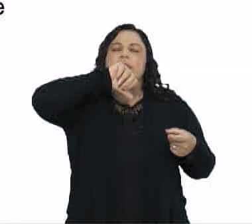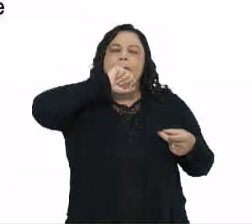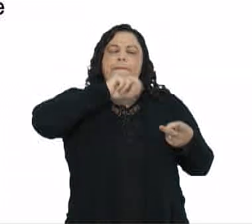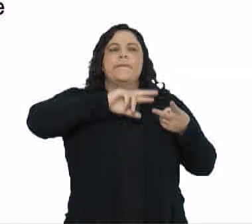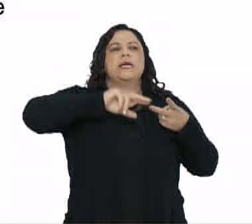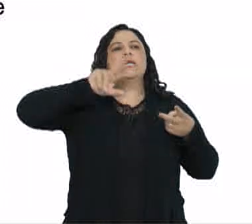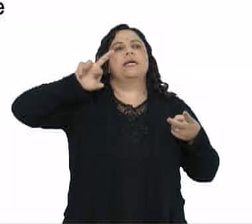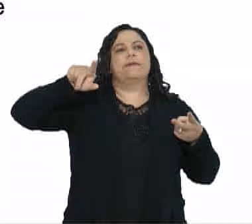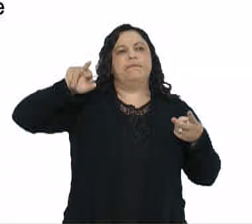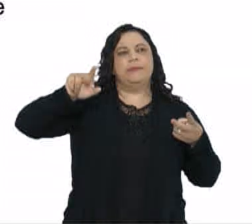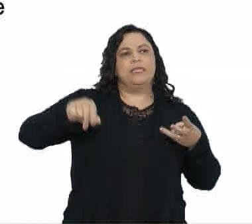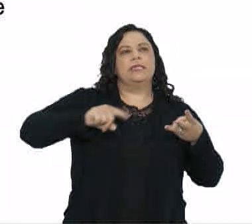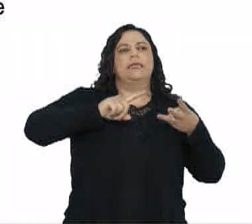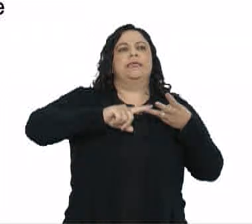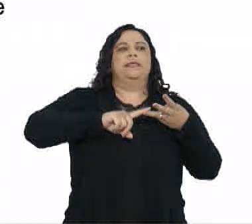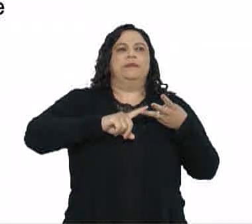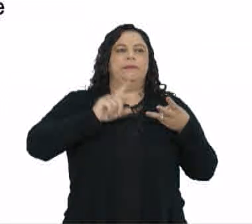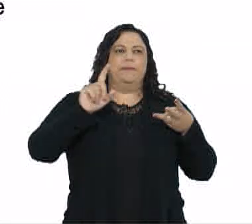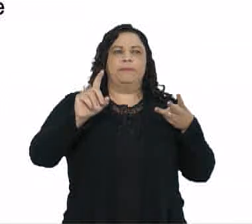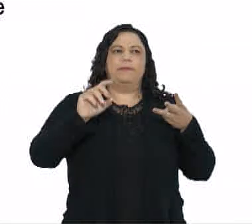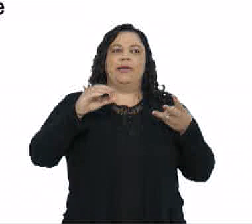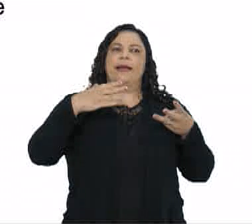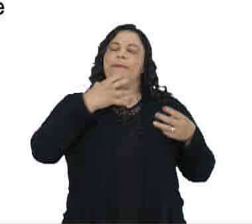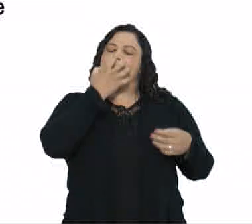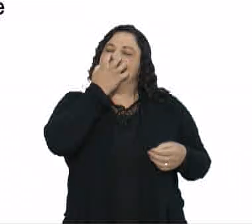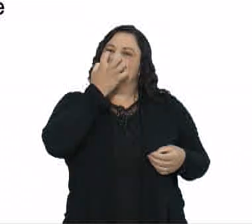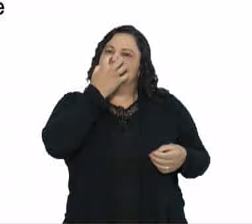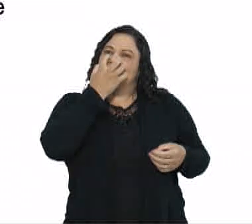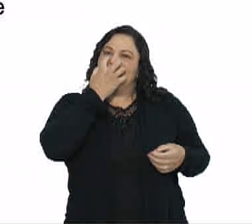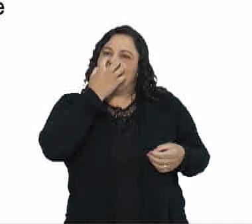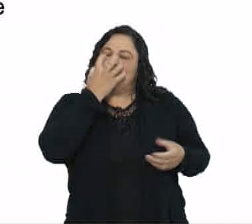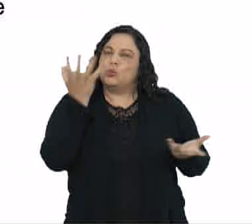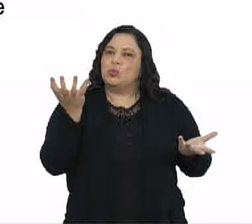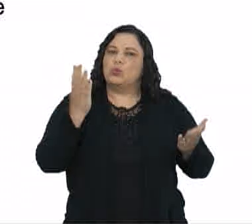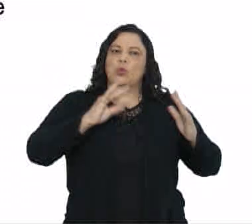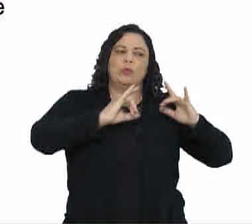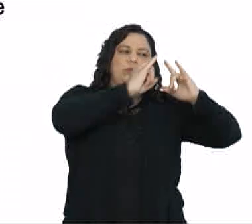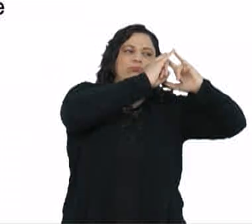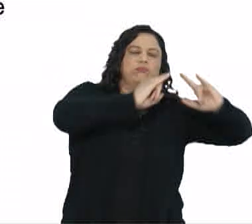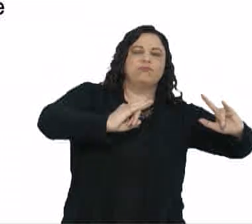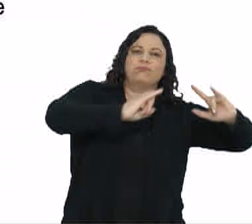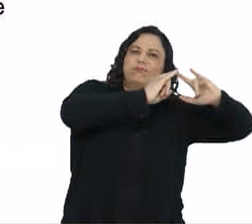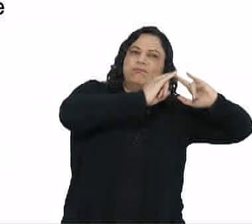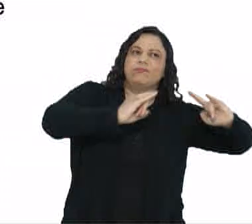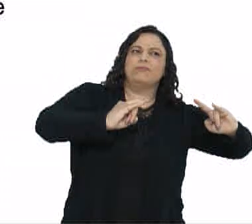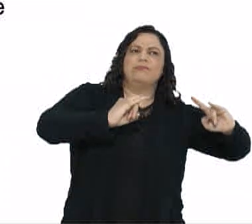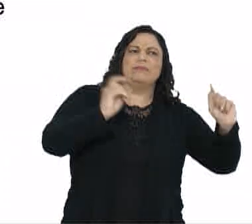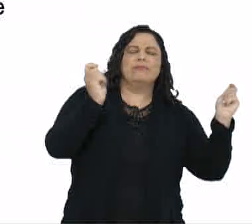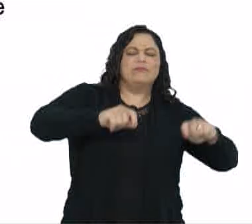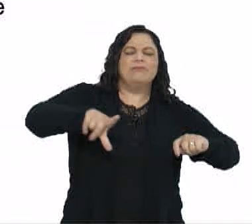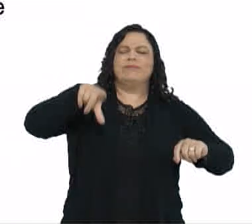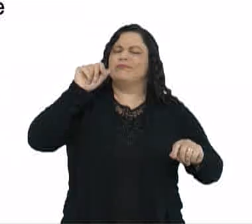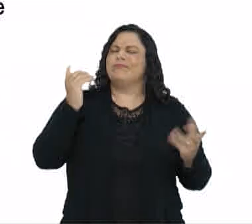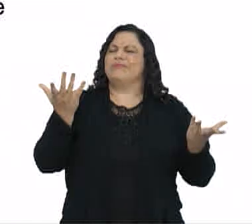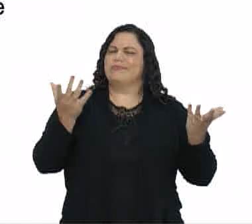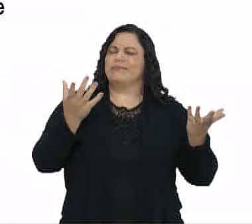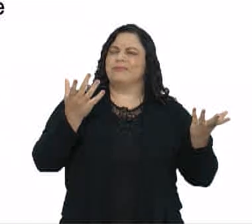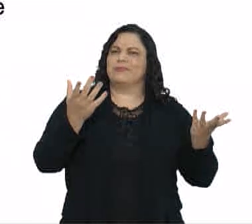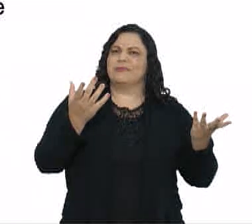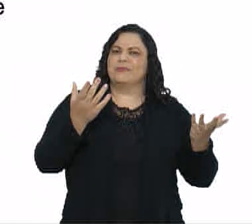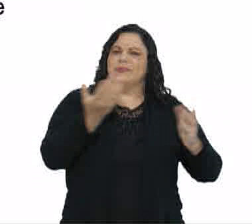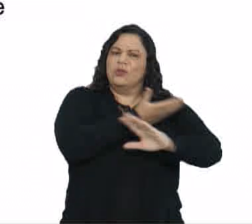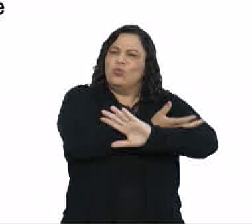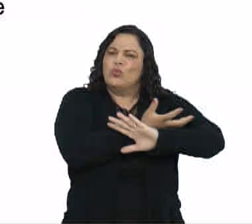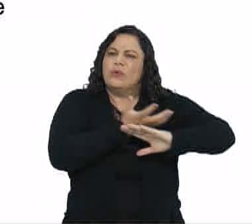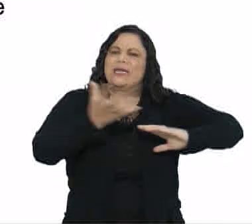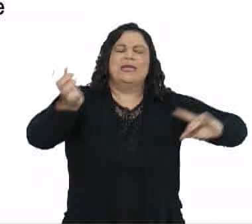fomos fazer camping. Meu pai decidiu fazer camping este ano porque disse que estava na hora de a